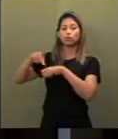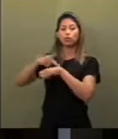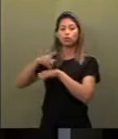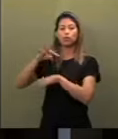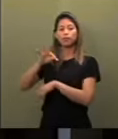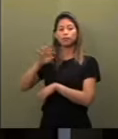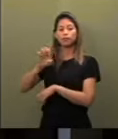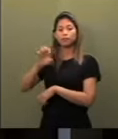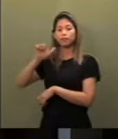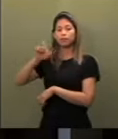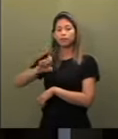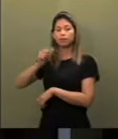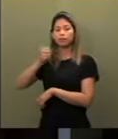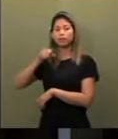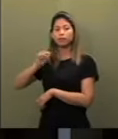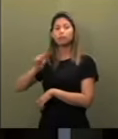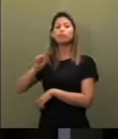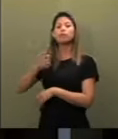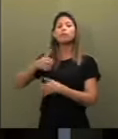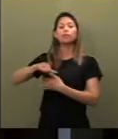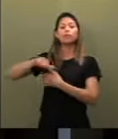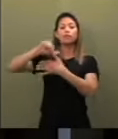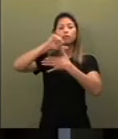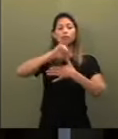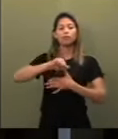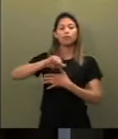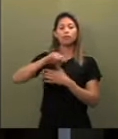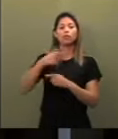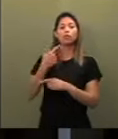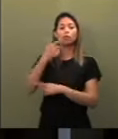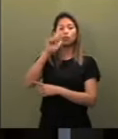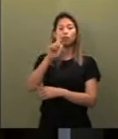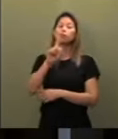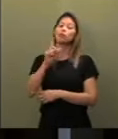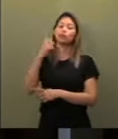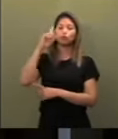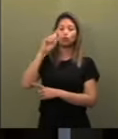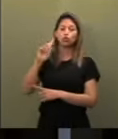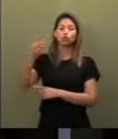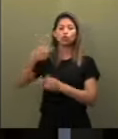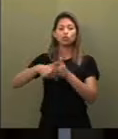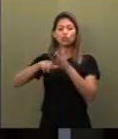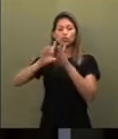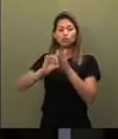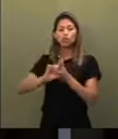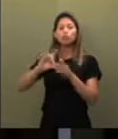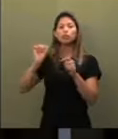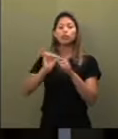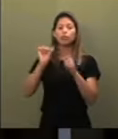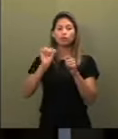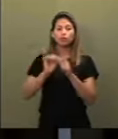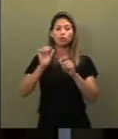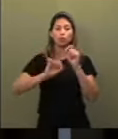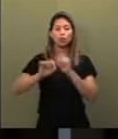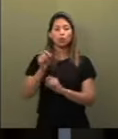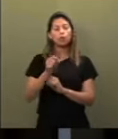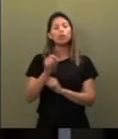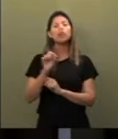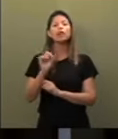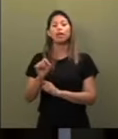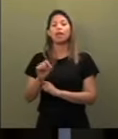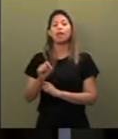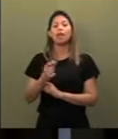América Latina. Alguns dias antes, em seu discurso de saída da presidência do